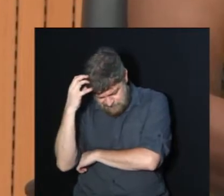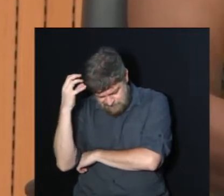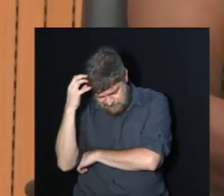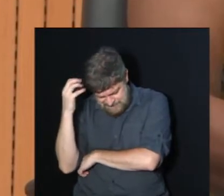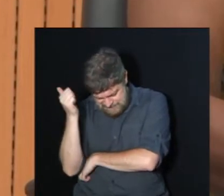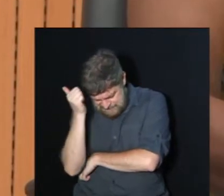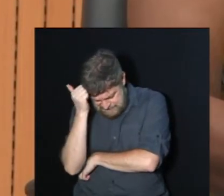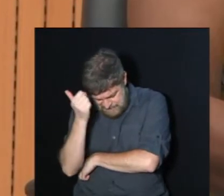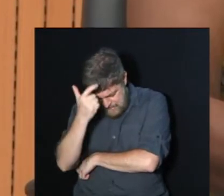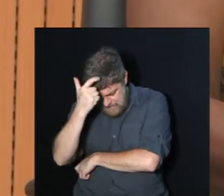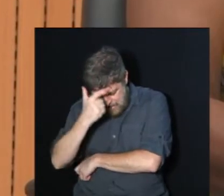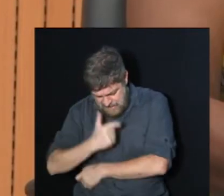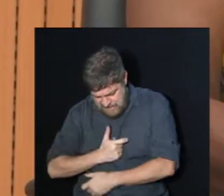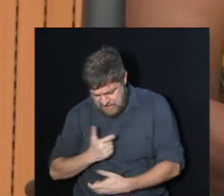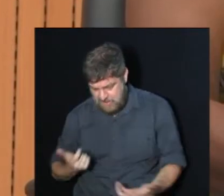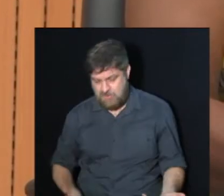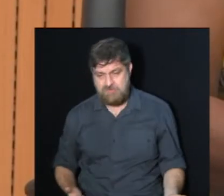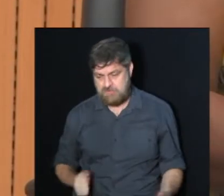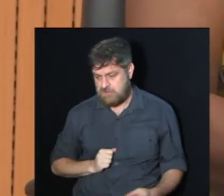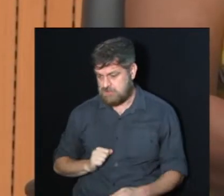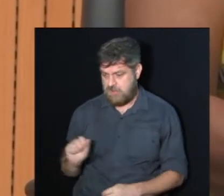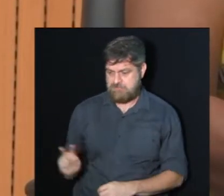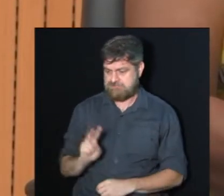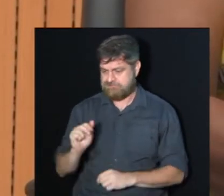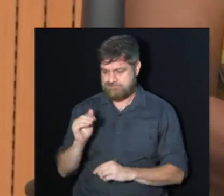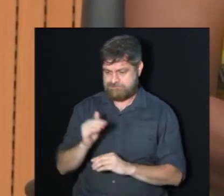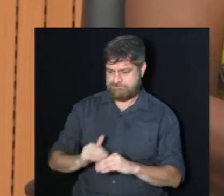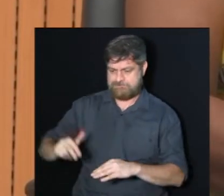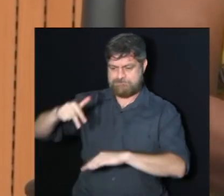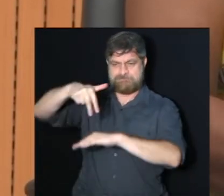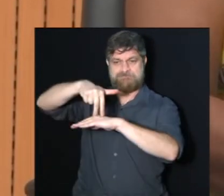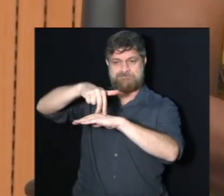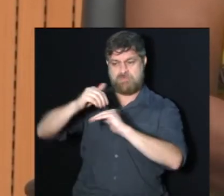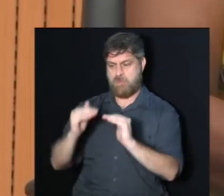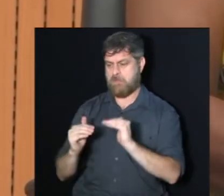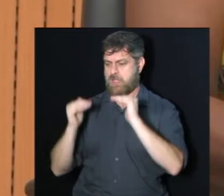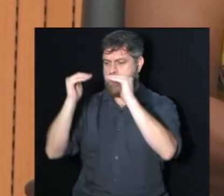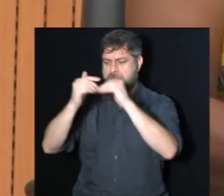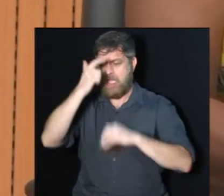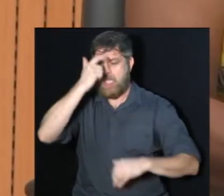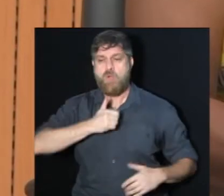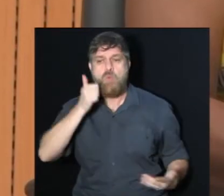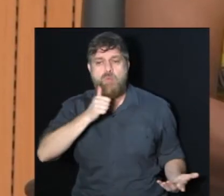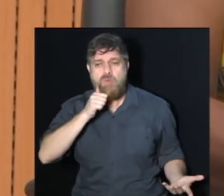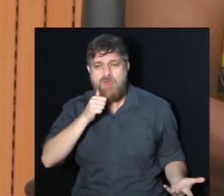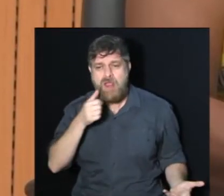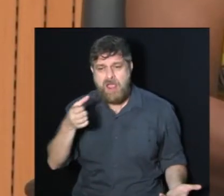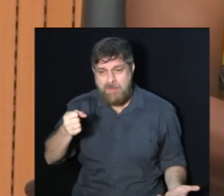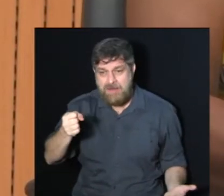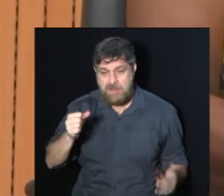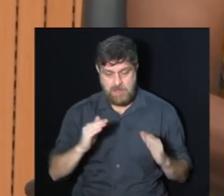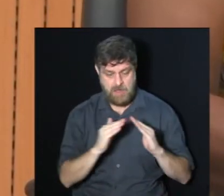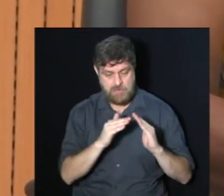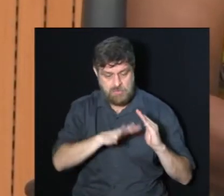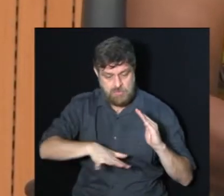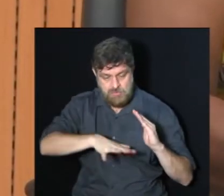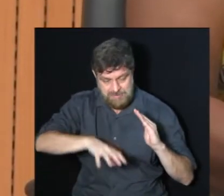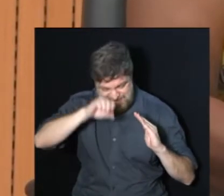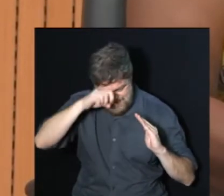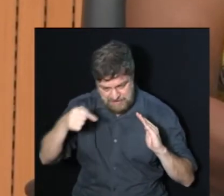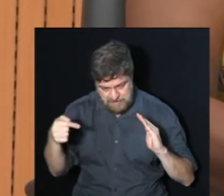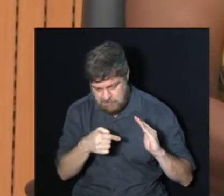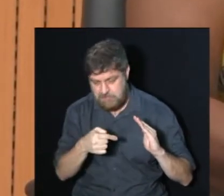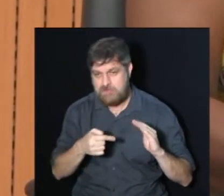porque ela é muito privilegiada, porque ela é branca. E isso é fato dentro dos terreiros. Quando a gente fica